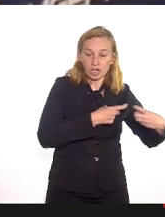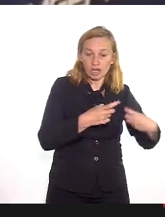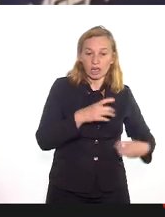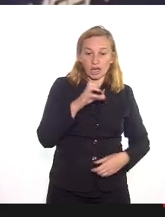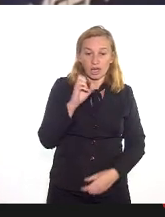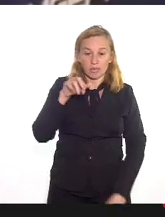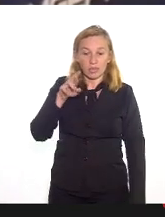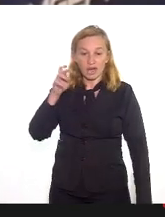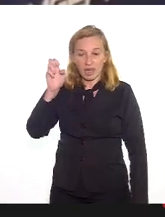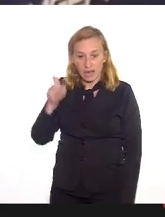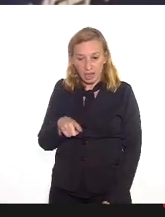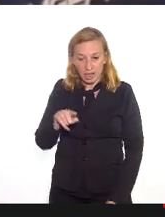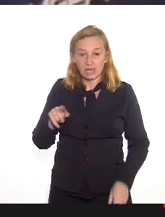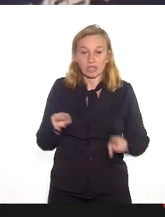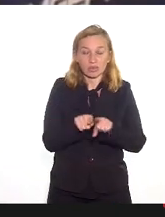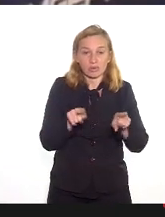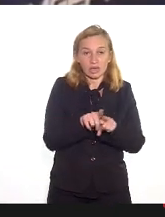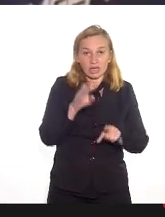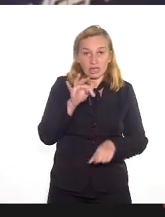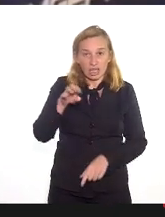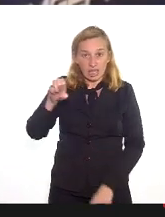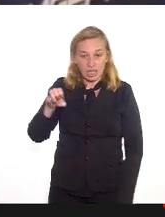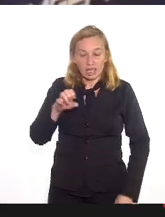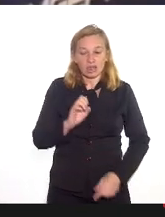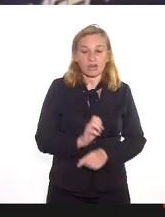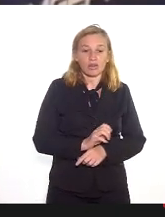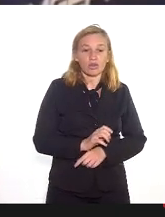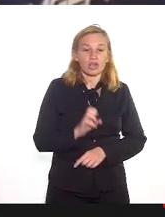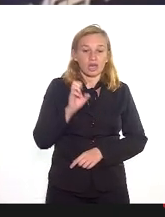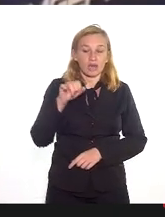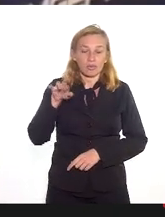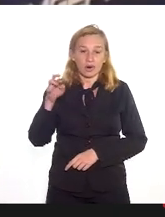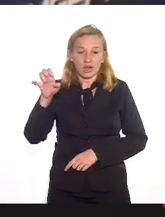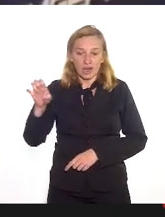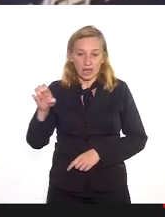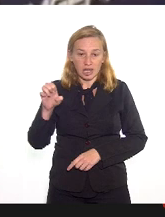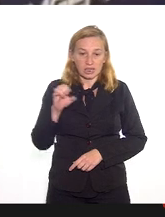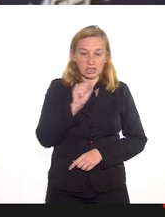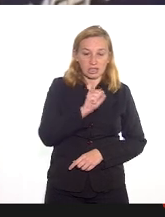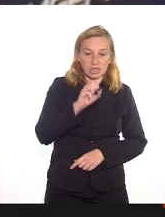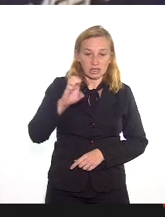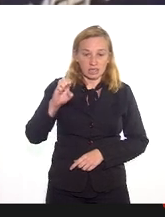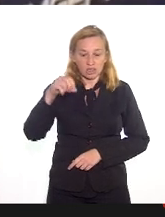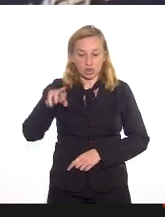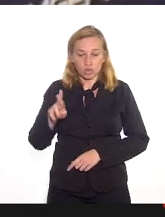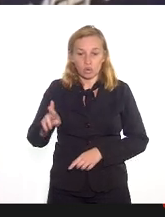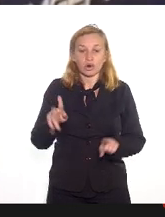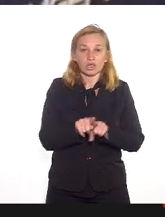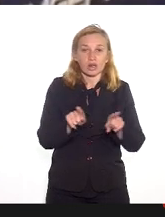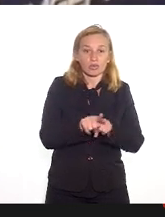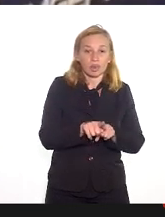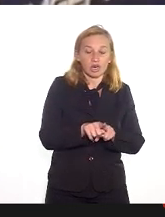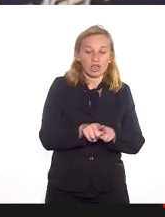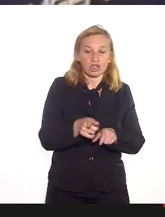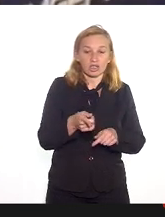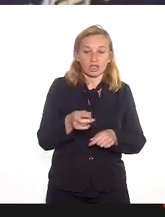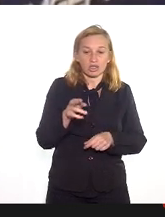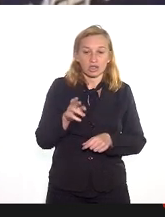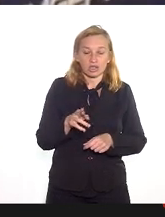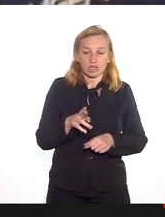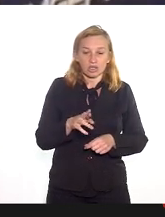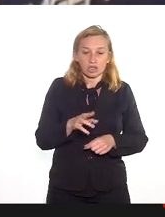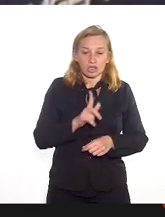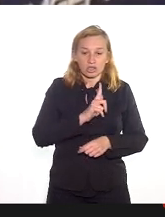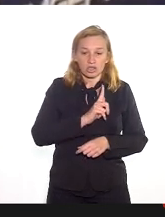e a ATEC. A Embraer com parte de sensores e também com o gerenciamento